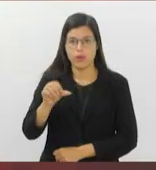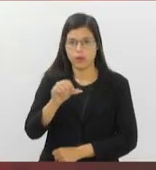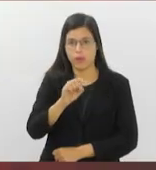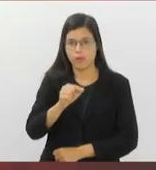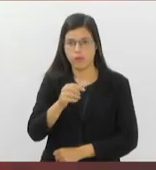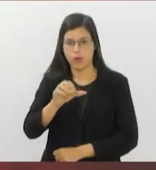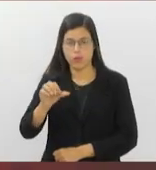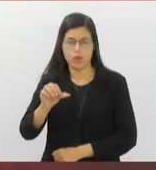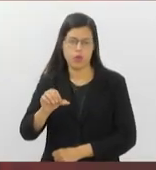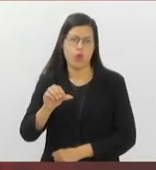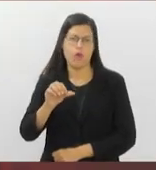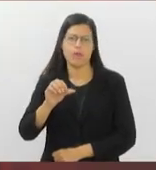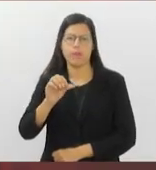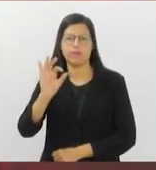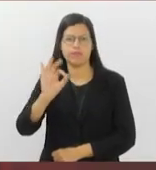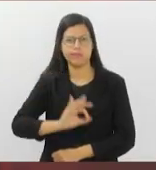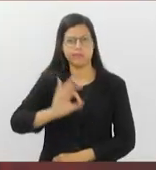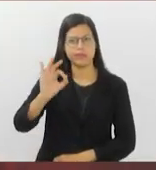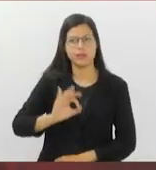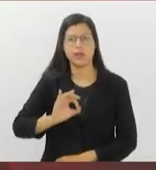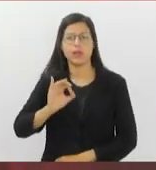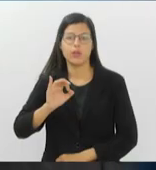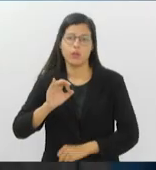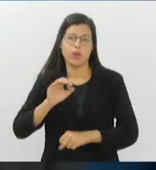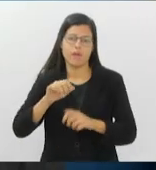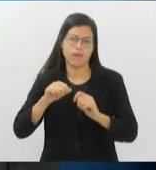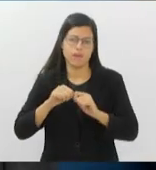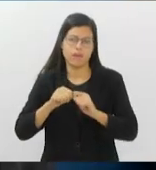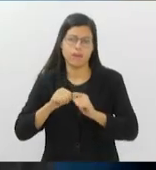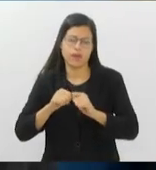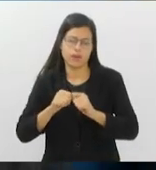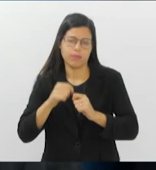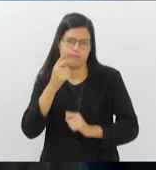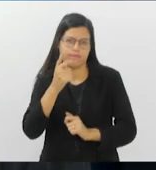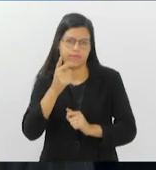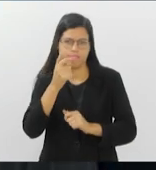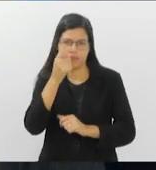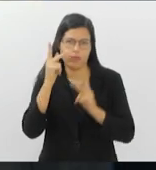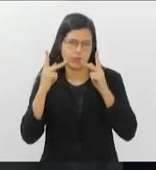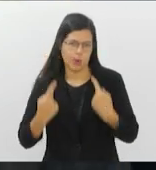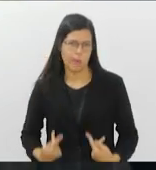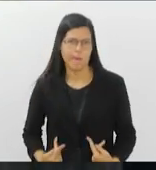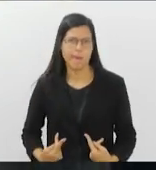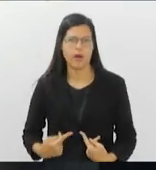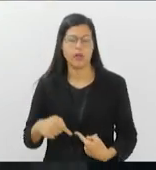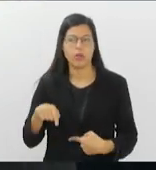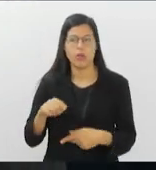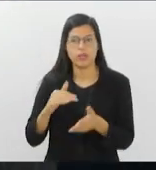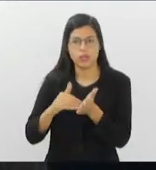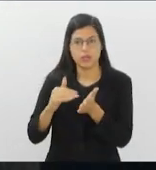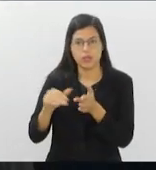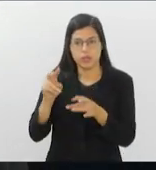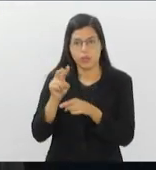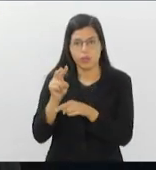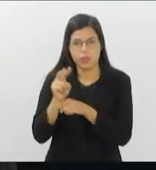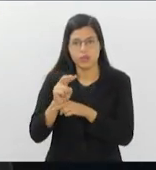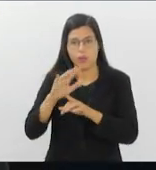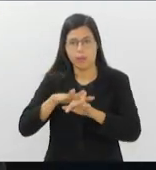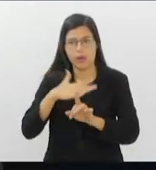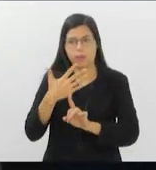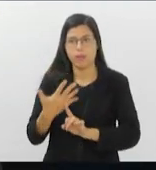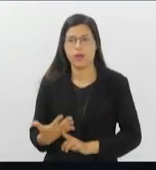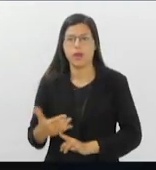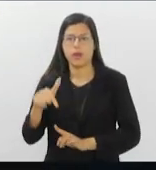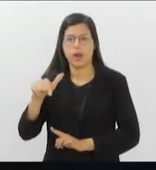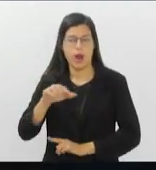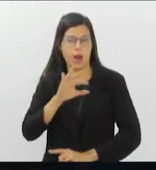99,9% dessas queimadas são provocadas pelo homem. Segundo o inspetor da Delegacia de Proteção ao Meio Ambiente, Renieri da Silva,